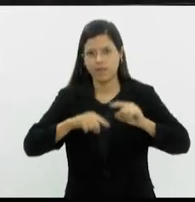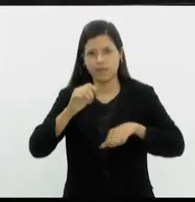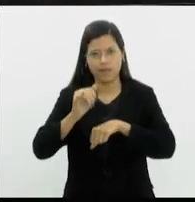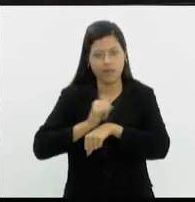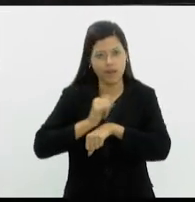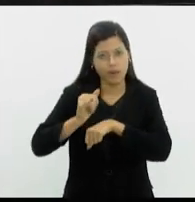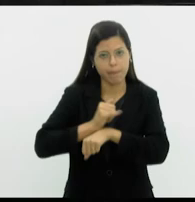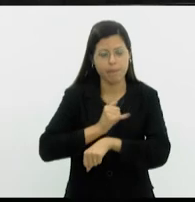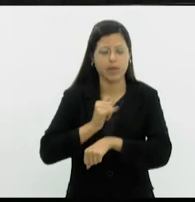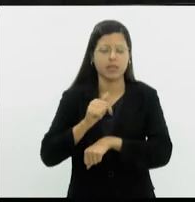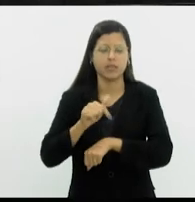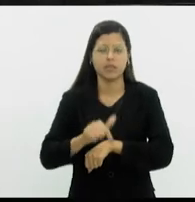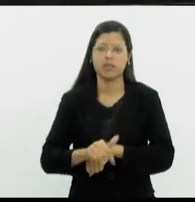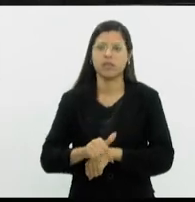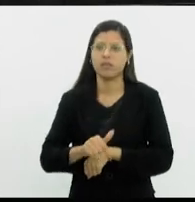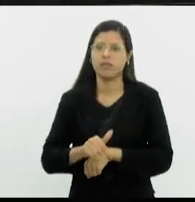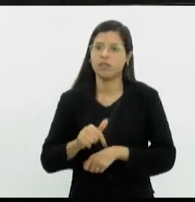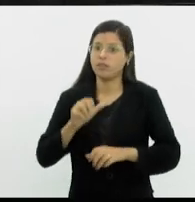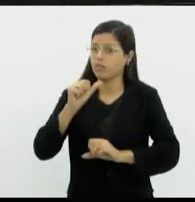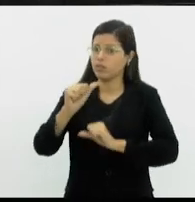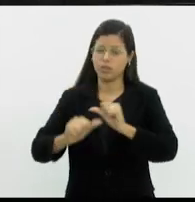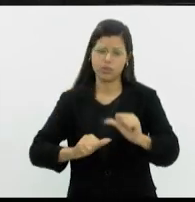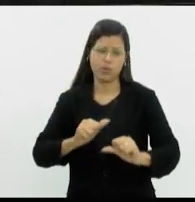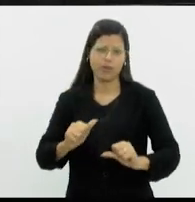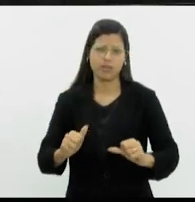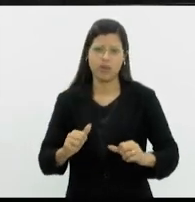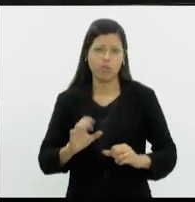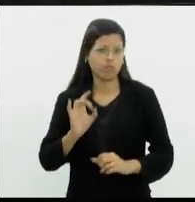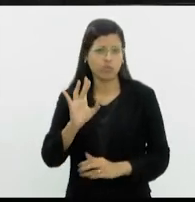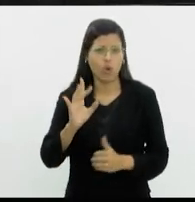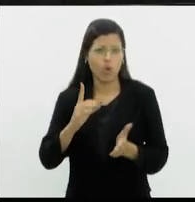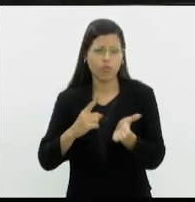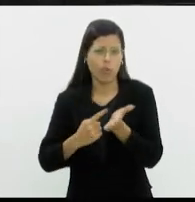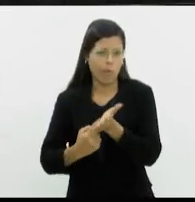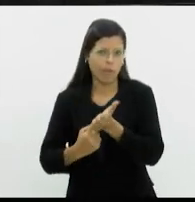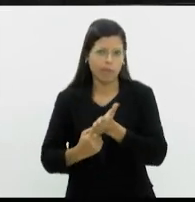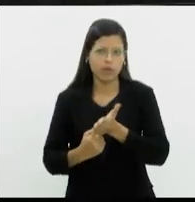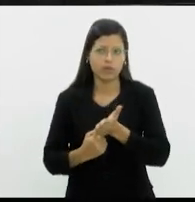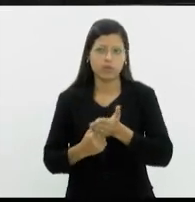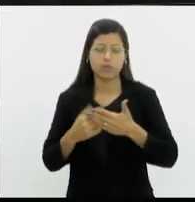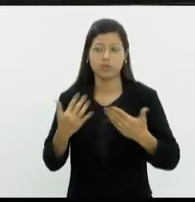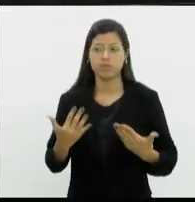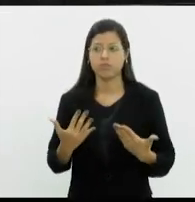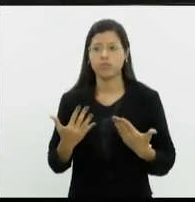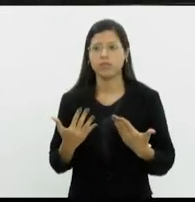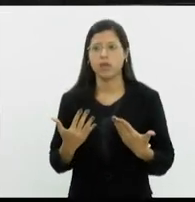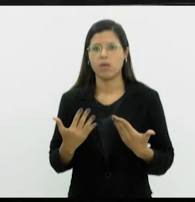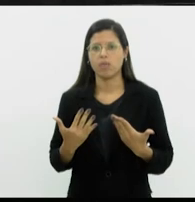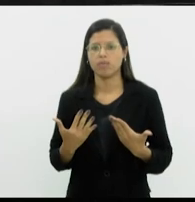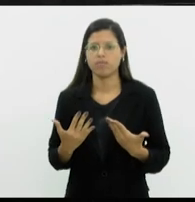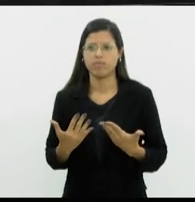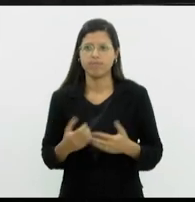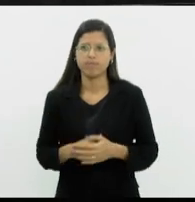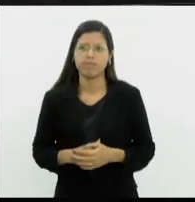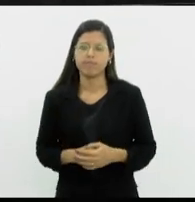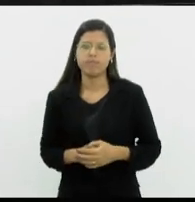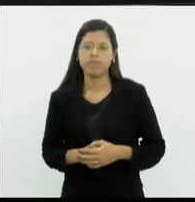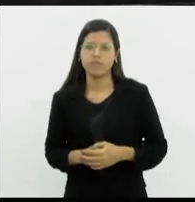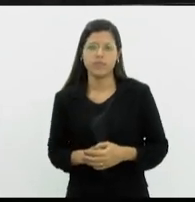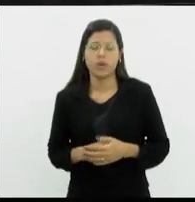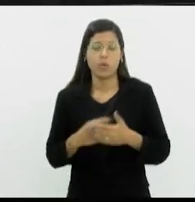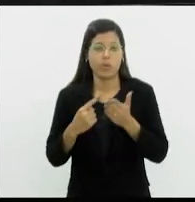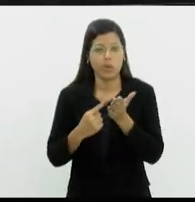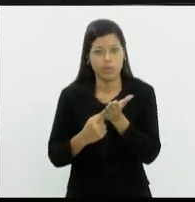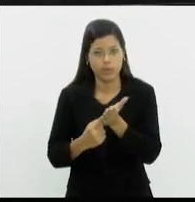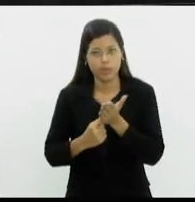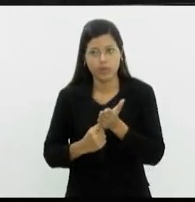essa bandeira de transformação. É compromisso. Não pode ser compromisso diante